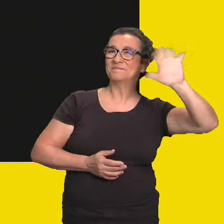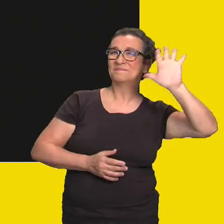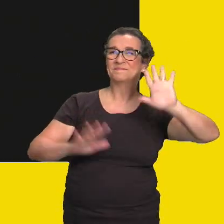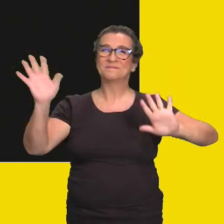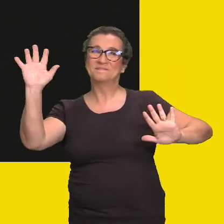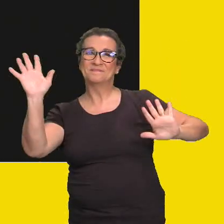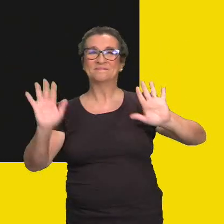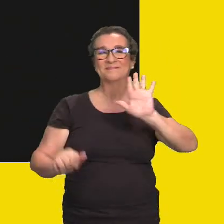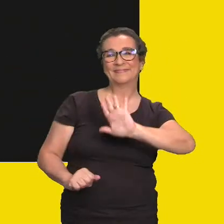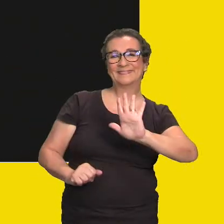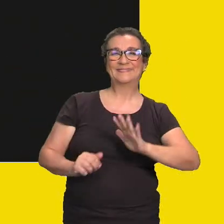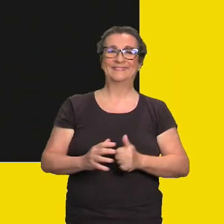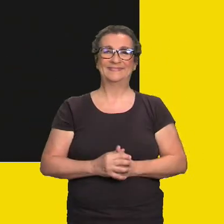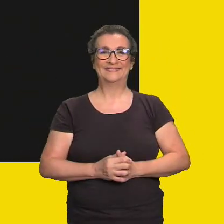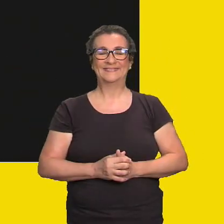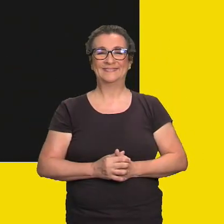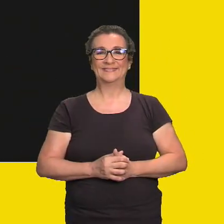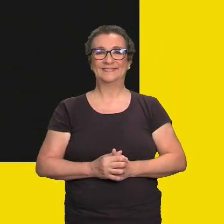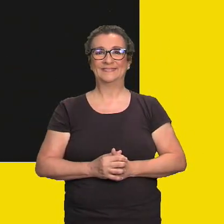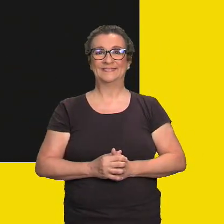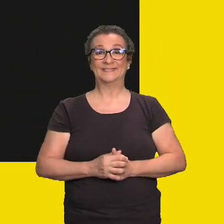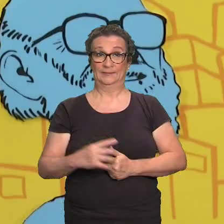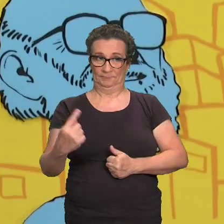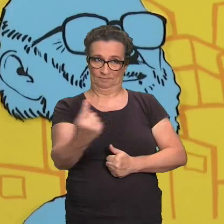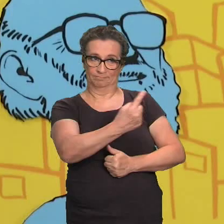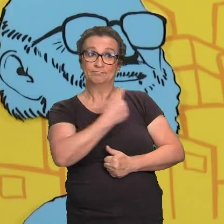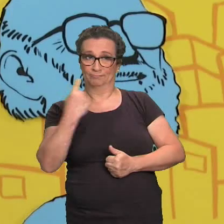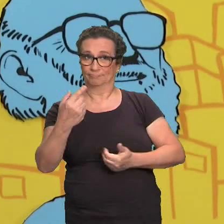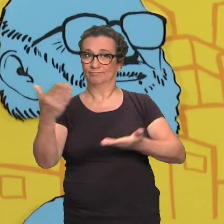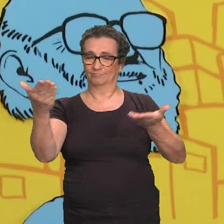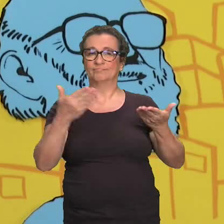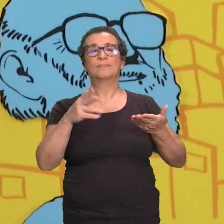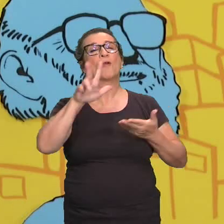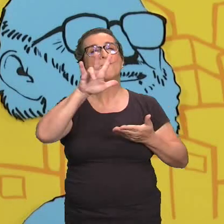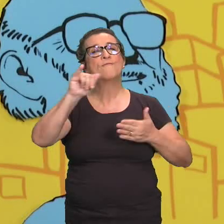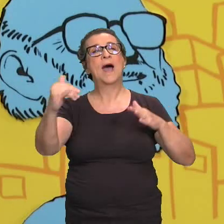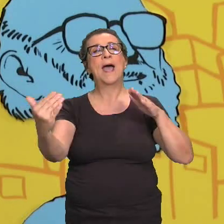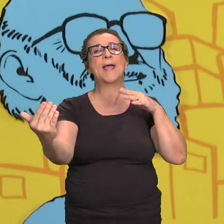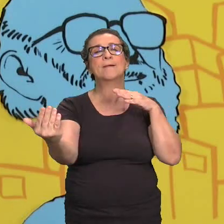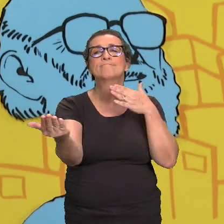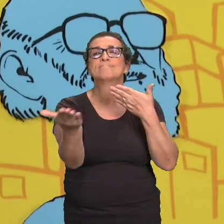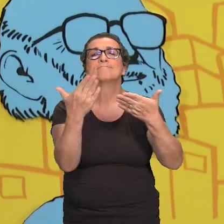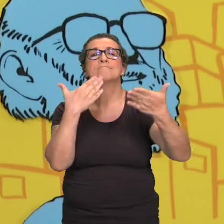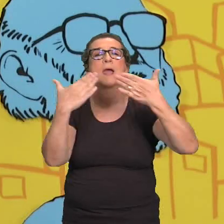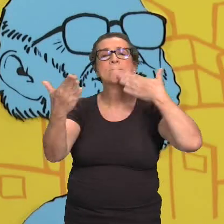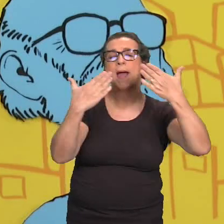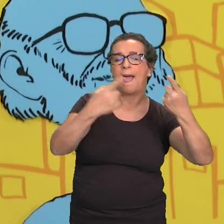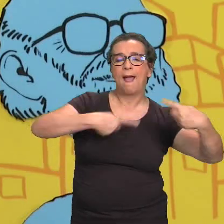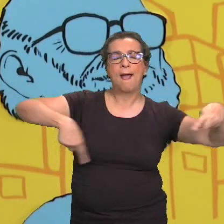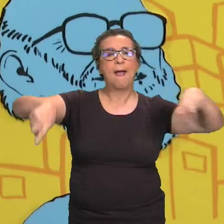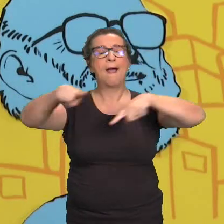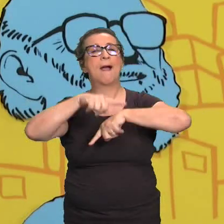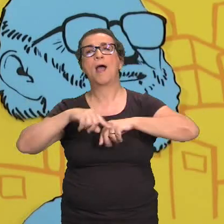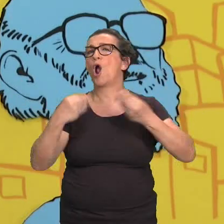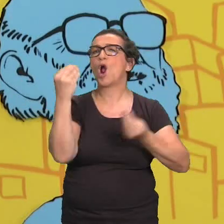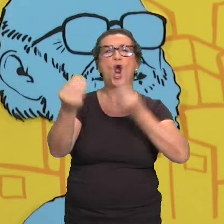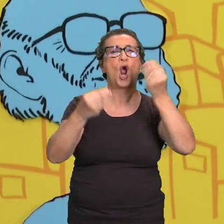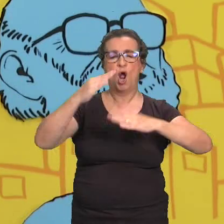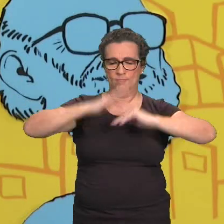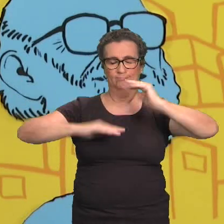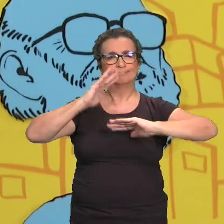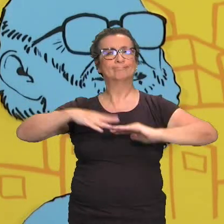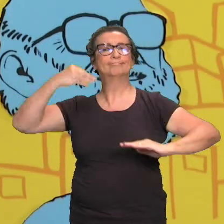Olá. Olá! Nossos convidados vão conversar conosco sobre como suas práticas e experiências